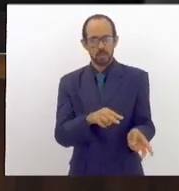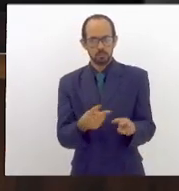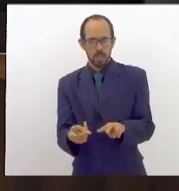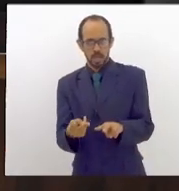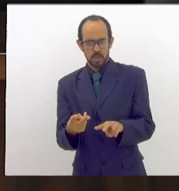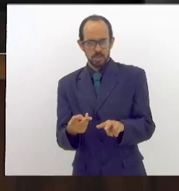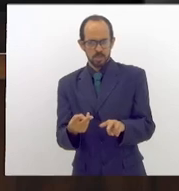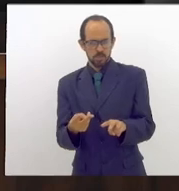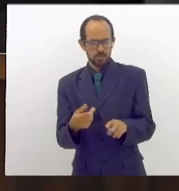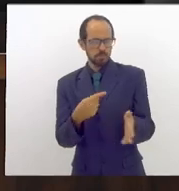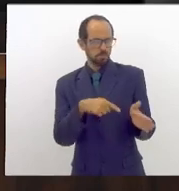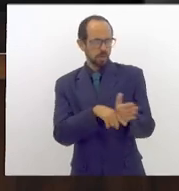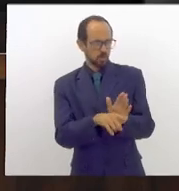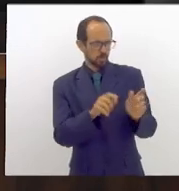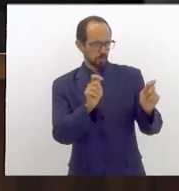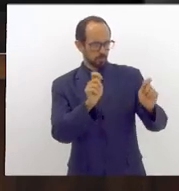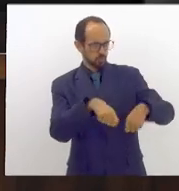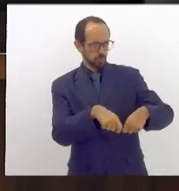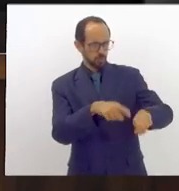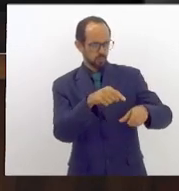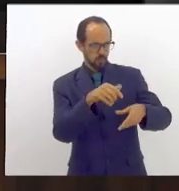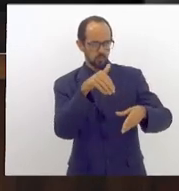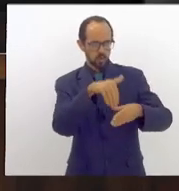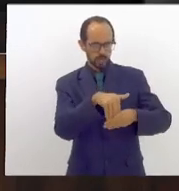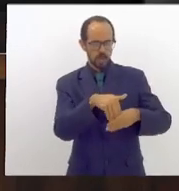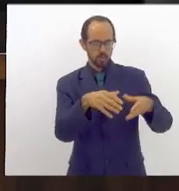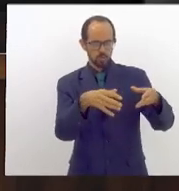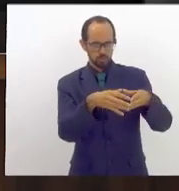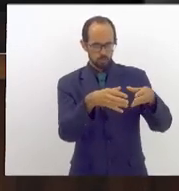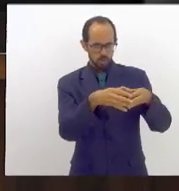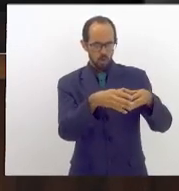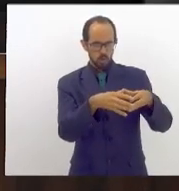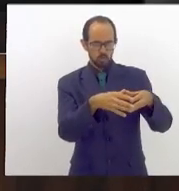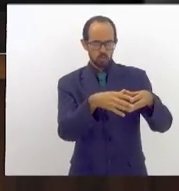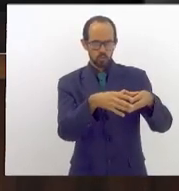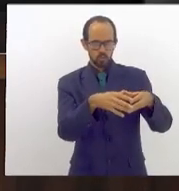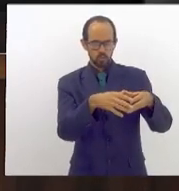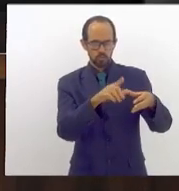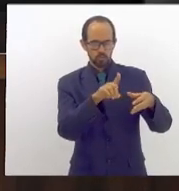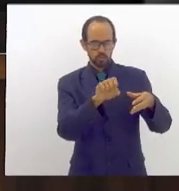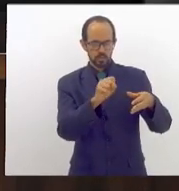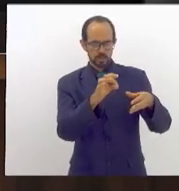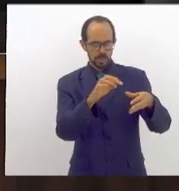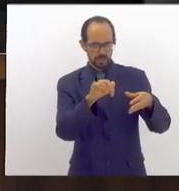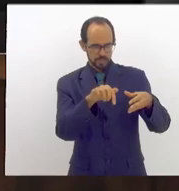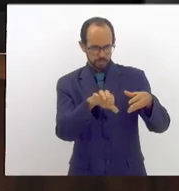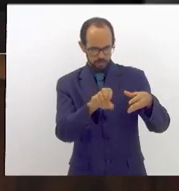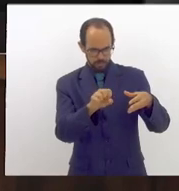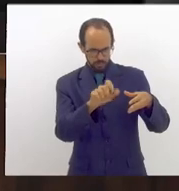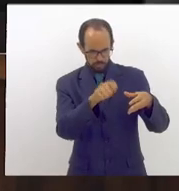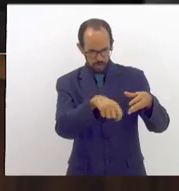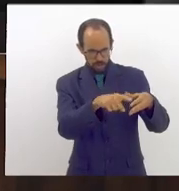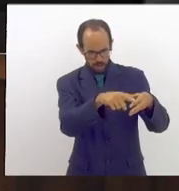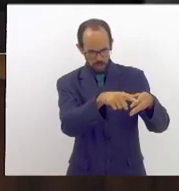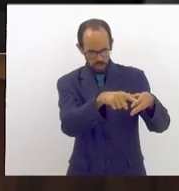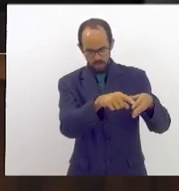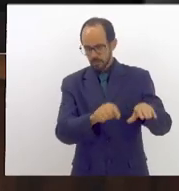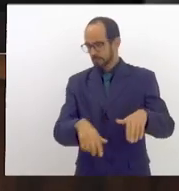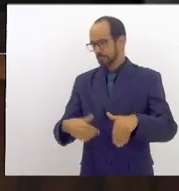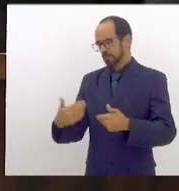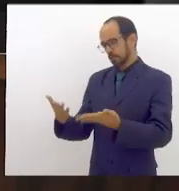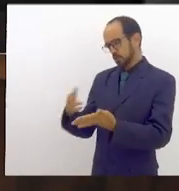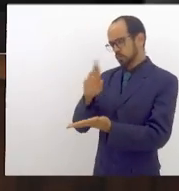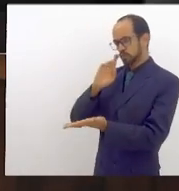uma discussão só para os dois e voltar em blocos 2 destaques da bancada do pessoal sim ou não seu presidente na verdade